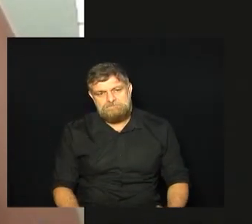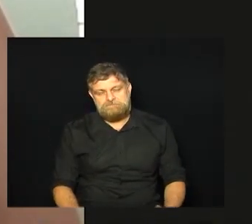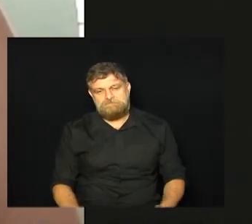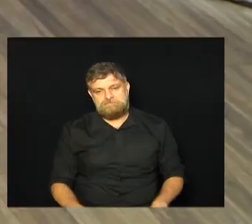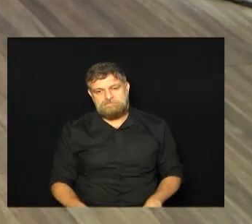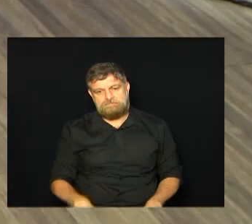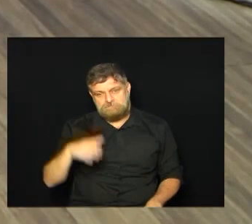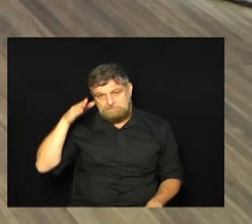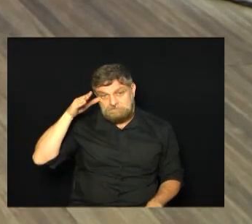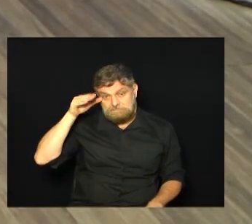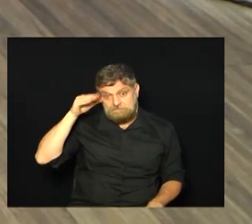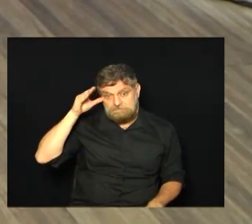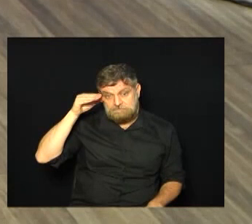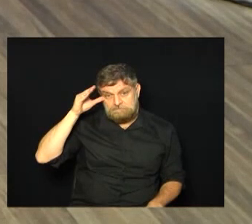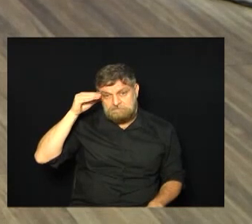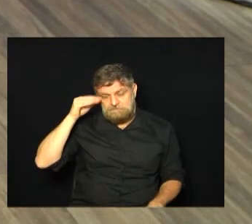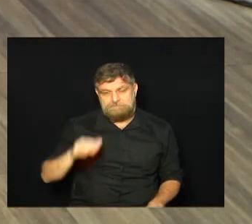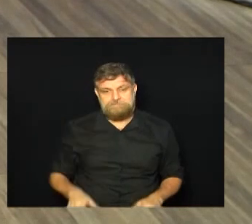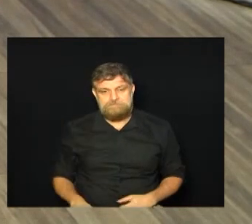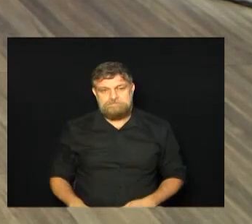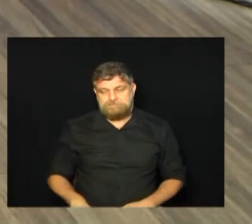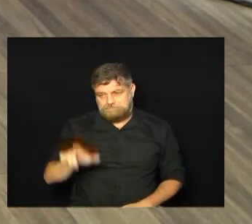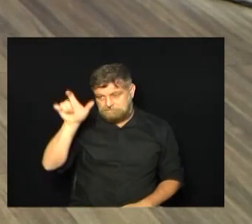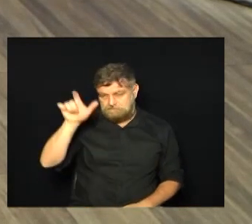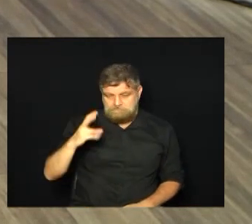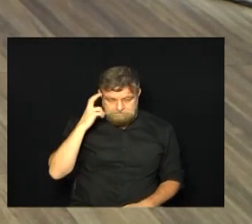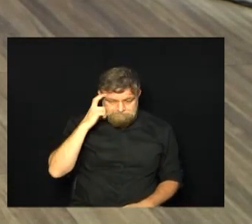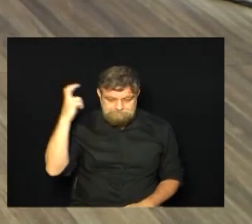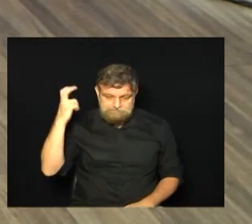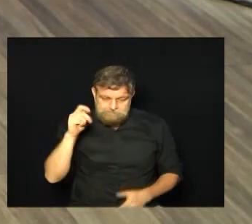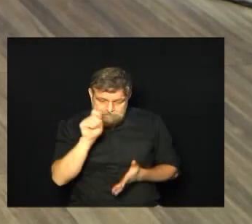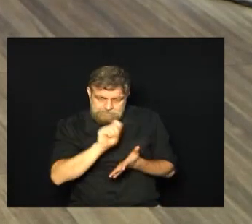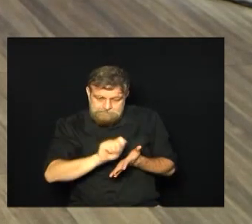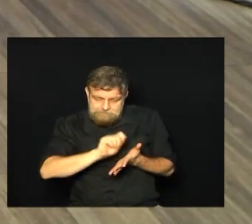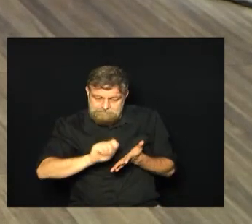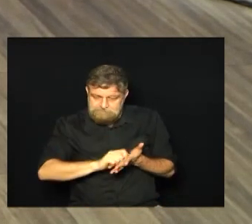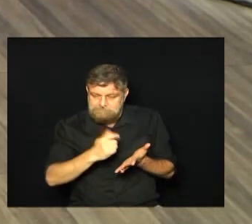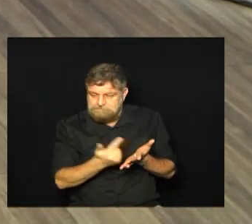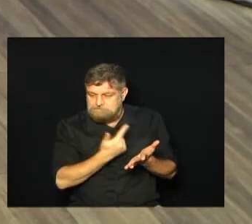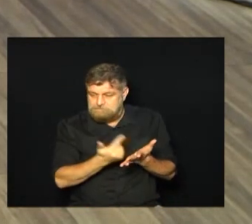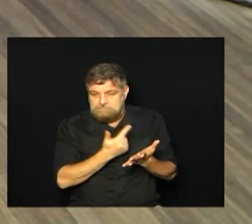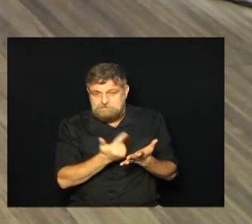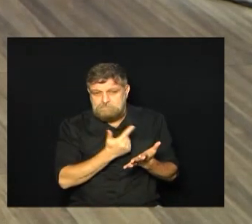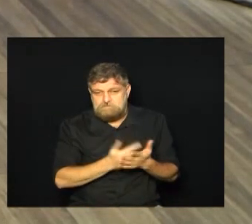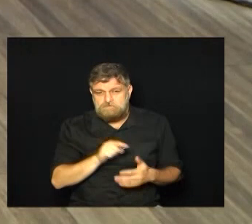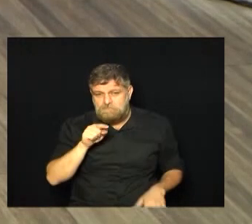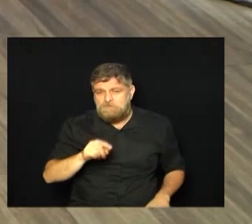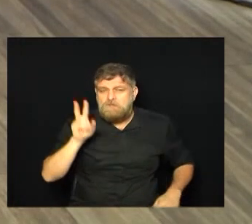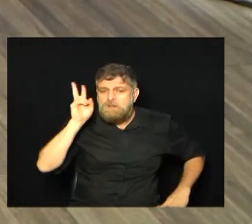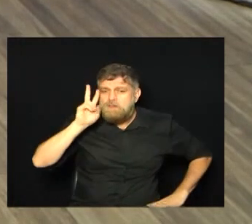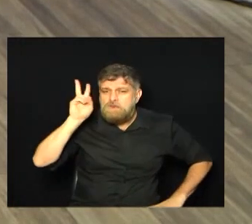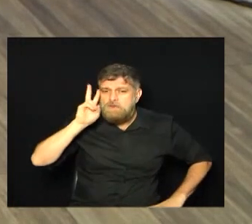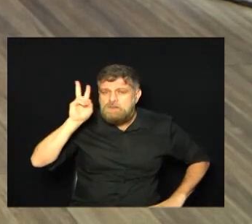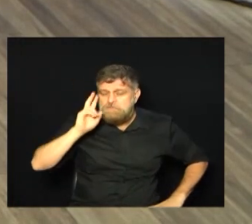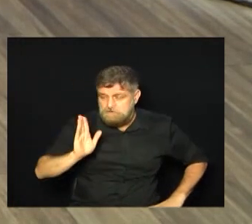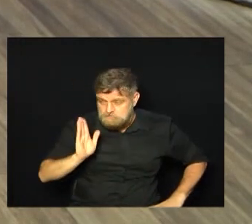Como curiosidade, nesse seu processo de criação, na escrita de um livro, relembrando que